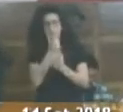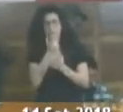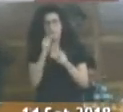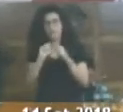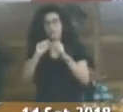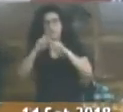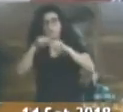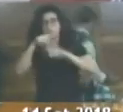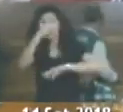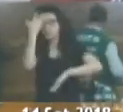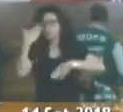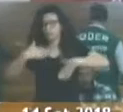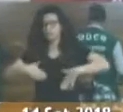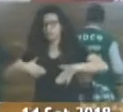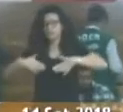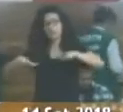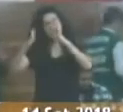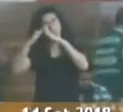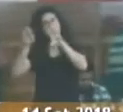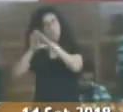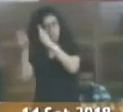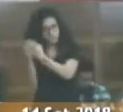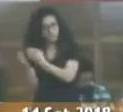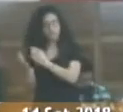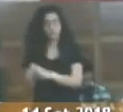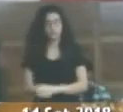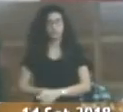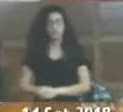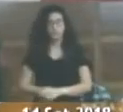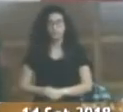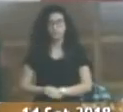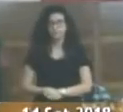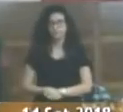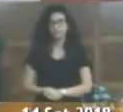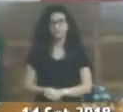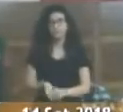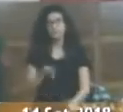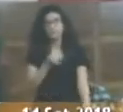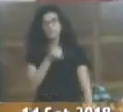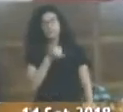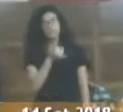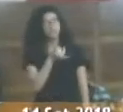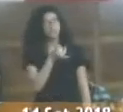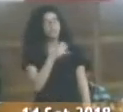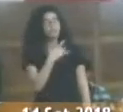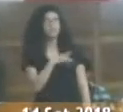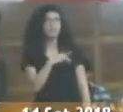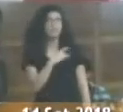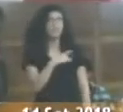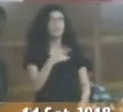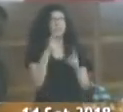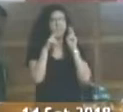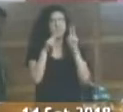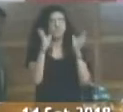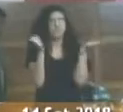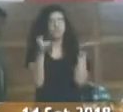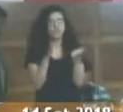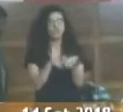pela comunidade, que gere autonomia para a comunidade, né? É uma pena que a gente viu aqui hoje pela manhã um